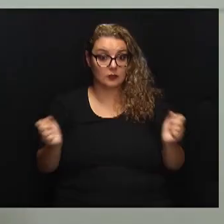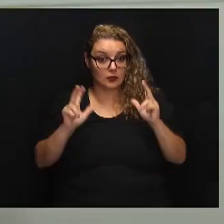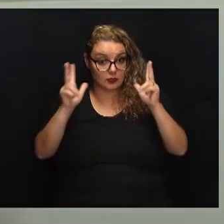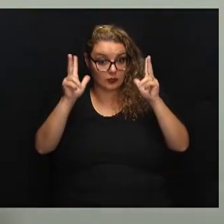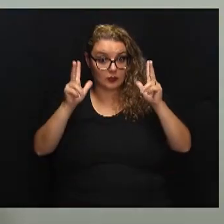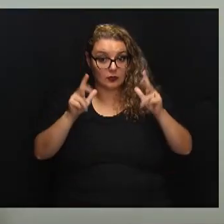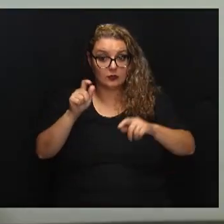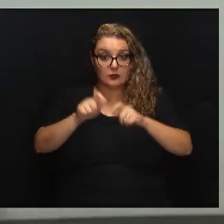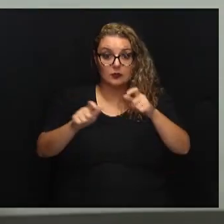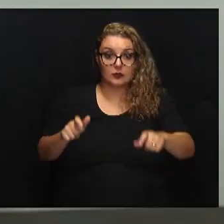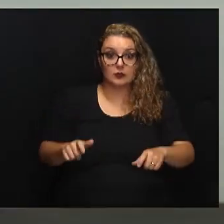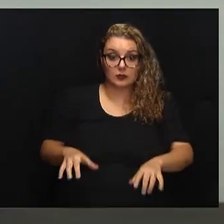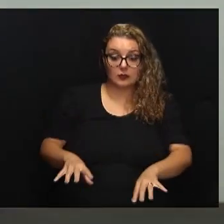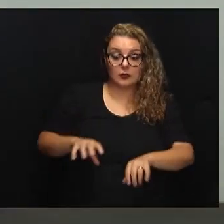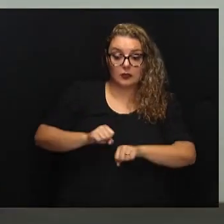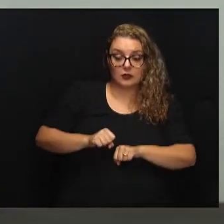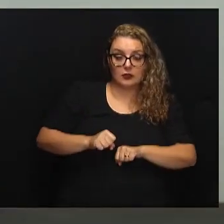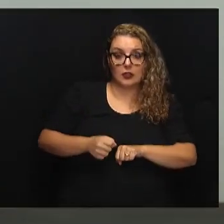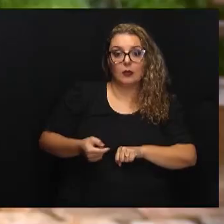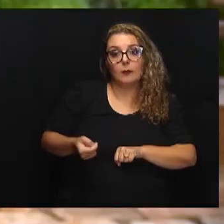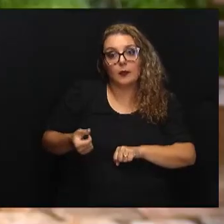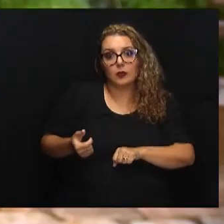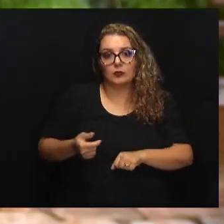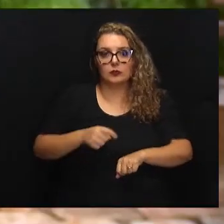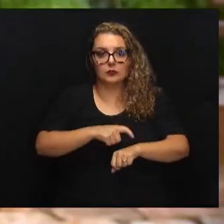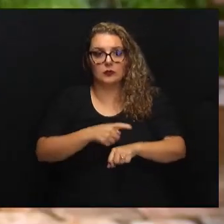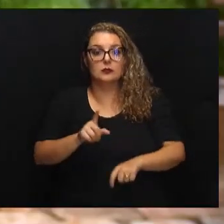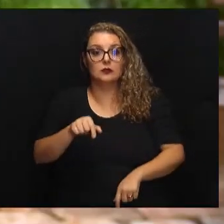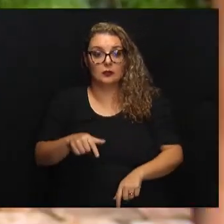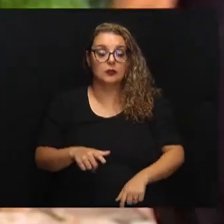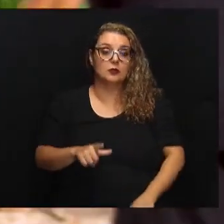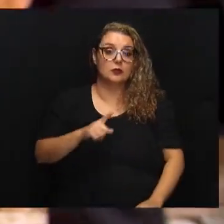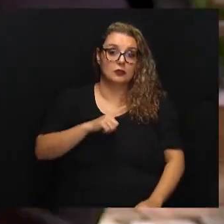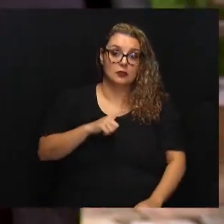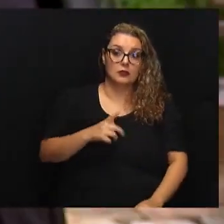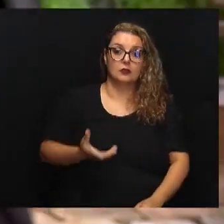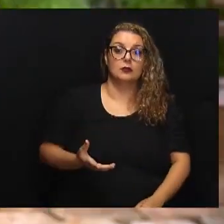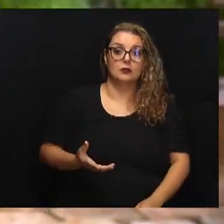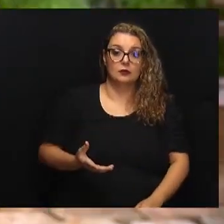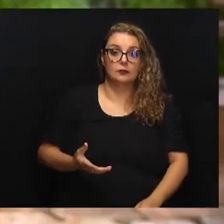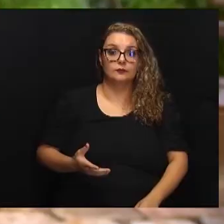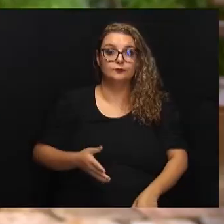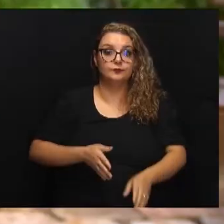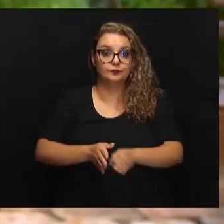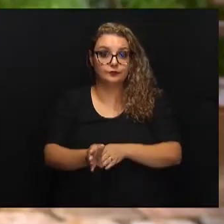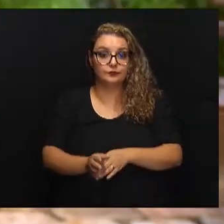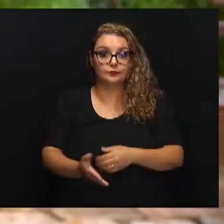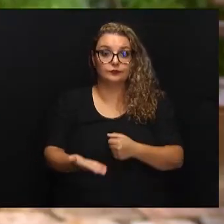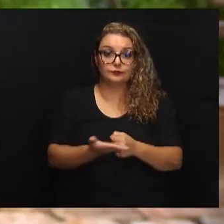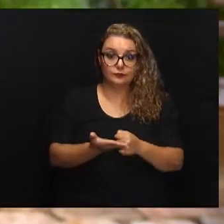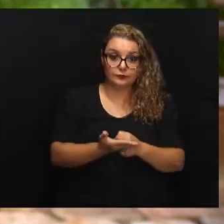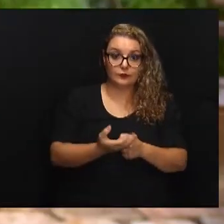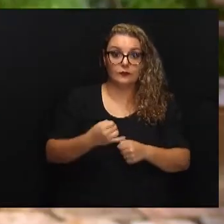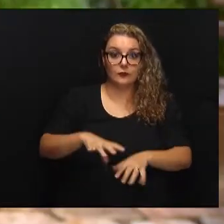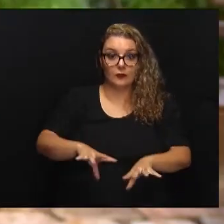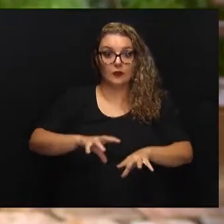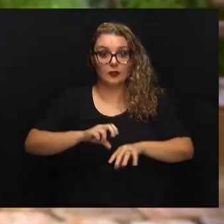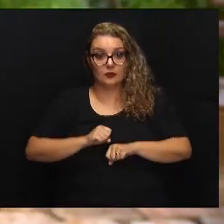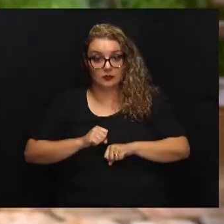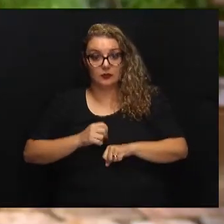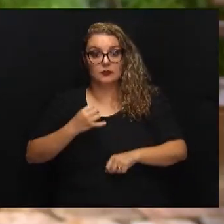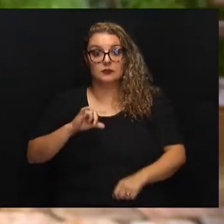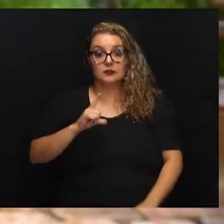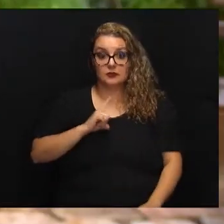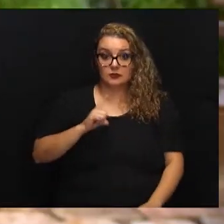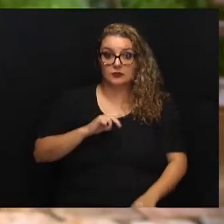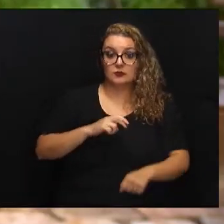pessoas recém-contaminadas. Então existe também uma recomendação de um intervalo caso a pessoa tenha contraído a doença. Então se a pessoa tiver